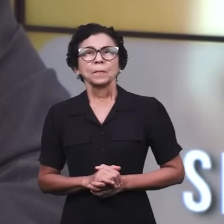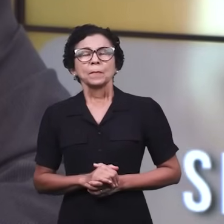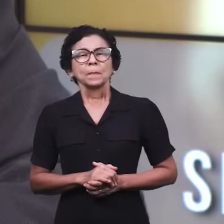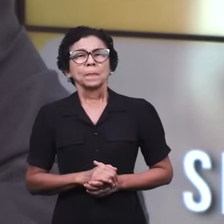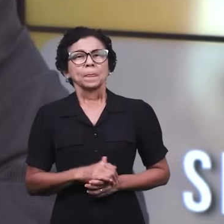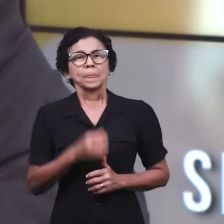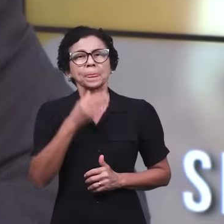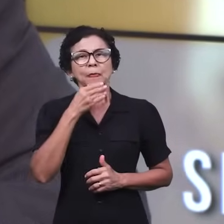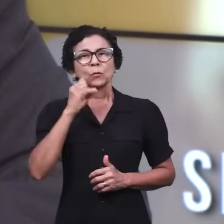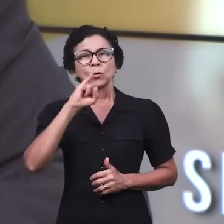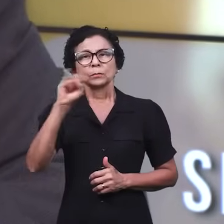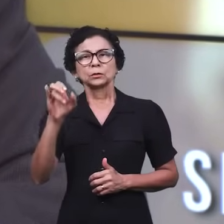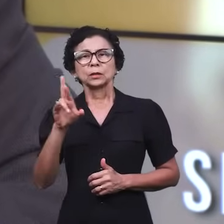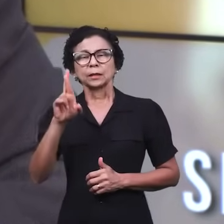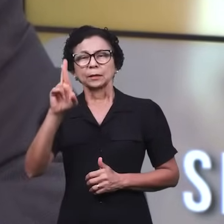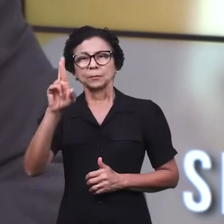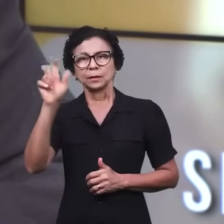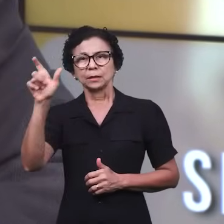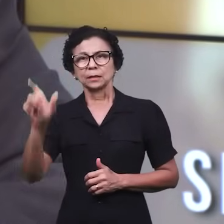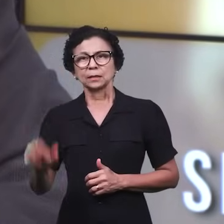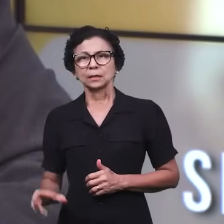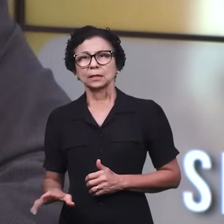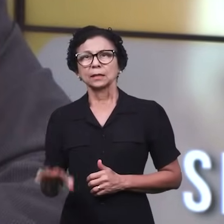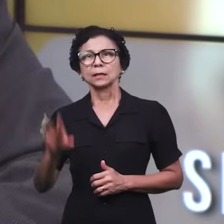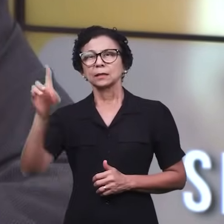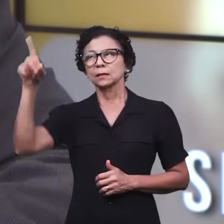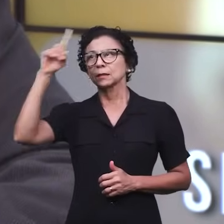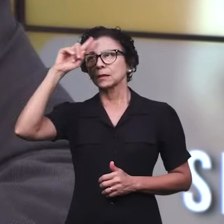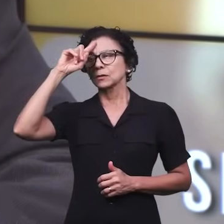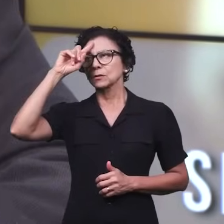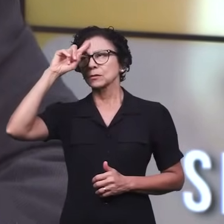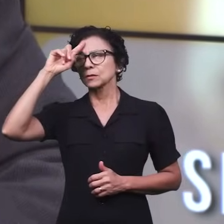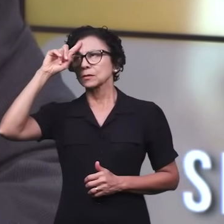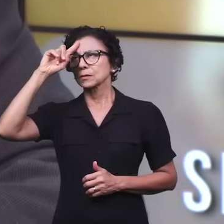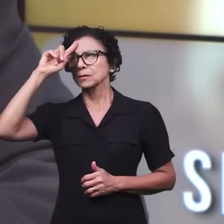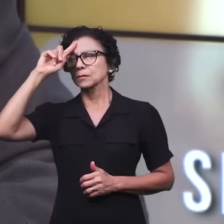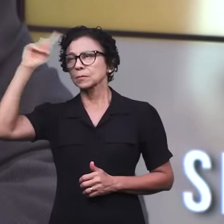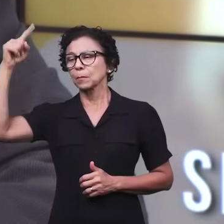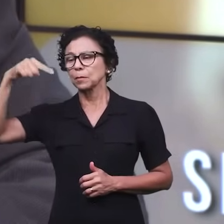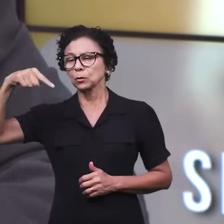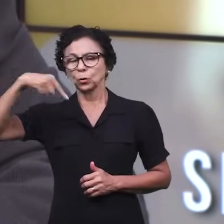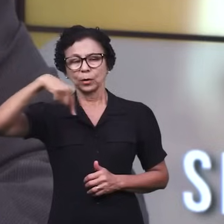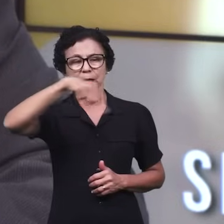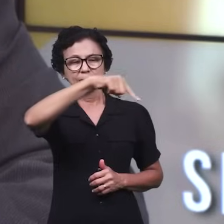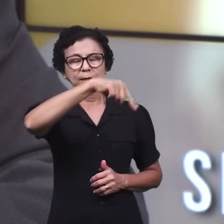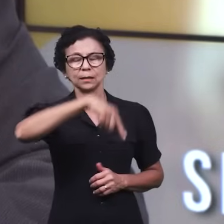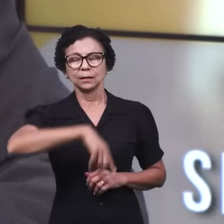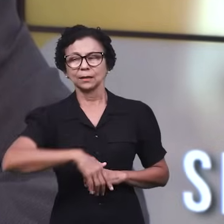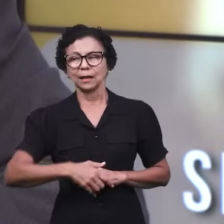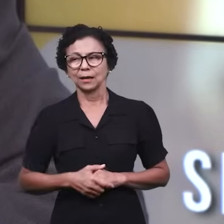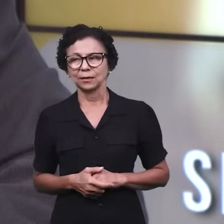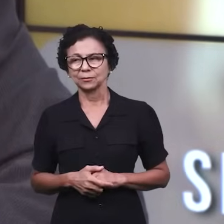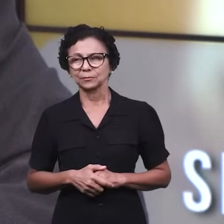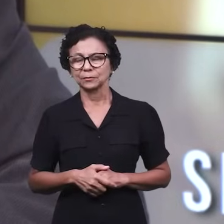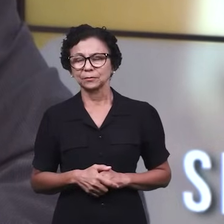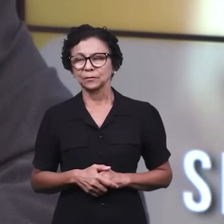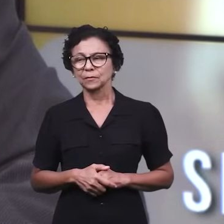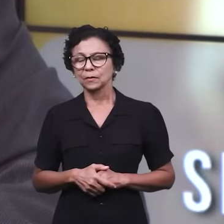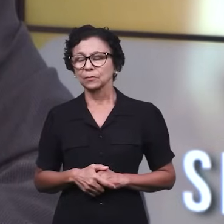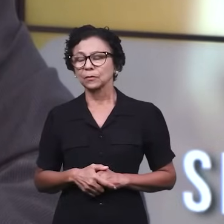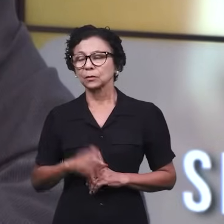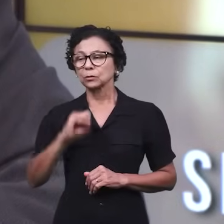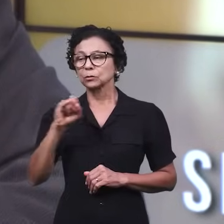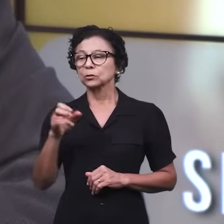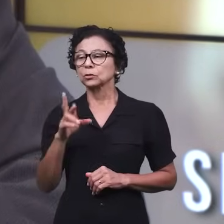dele falou coloca o vinho sobre ele e manda eles beberem Deus já sabia qual seria a reação dele né Aí eu lembrei